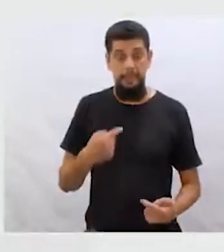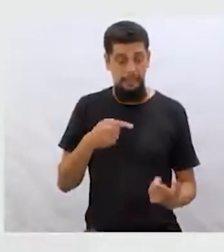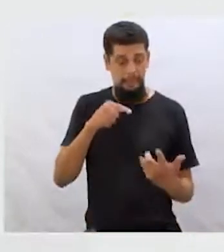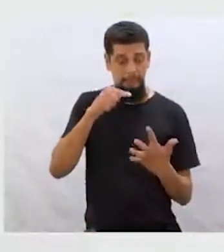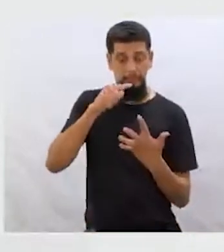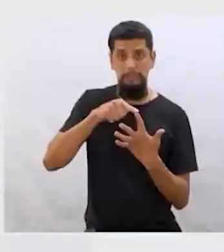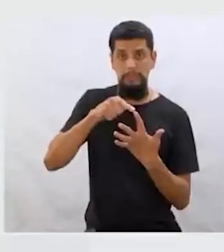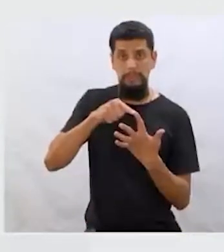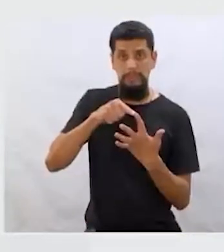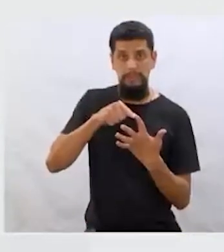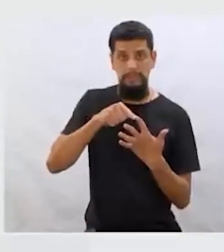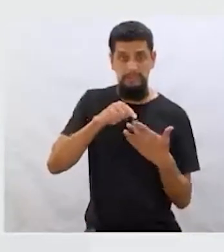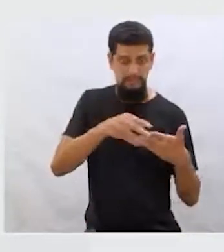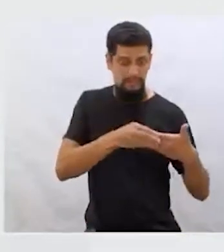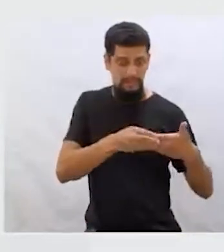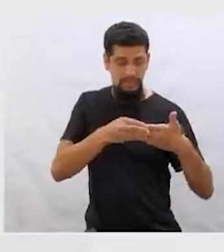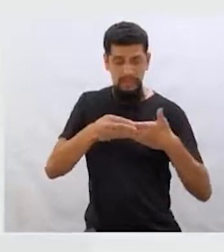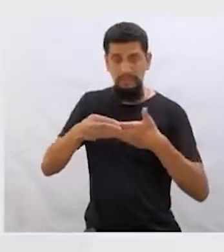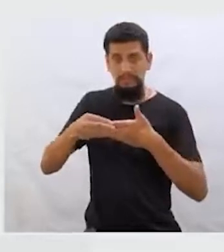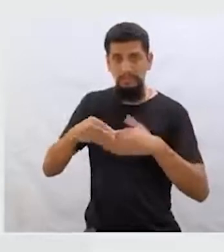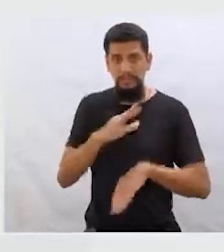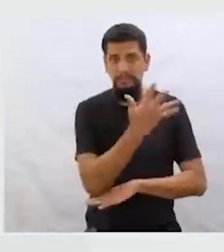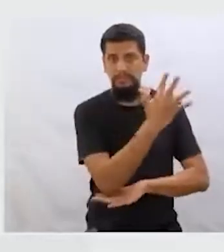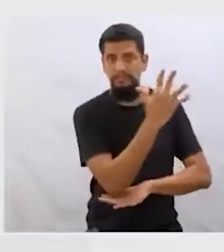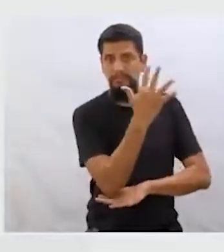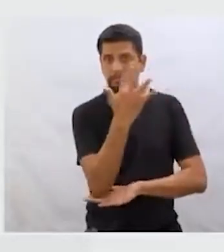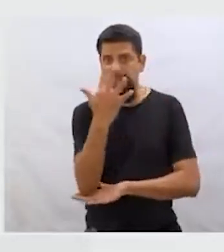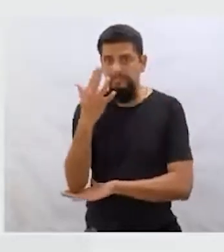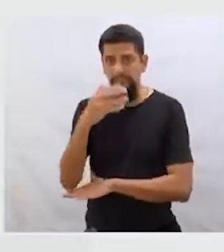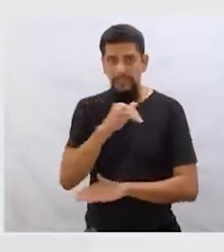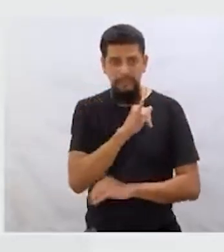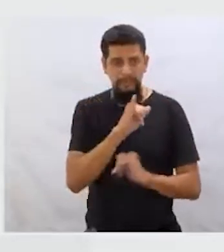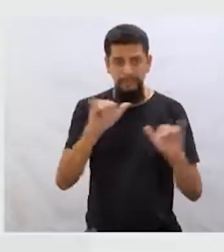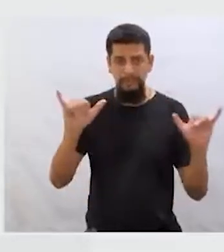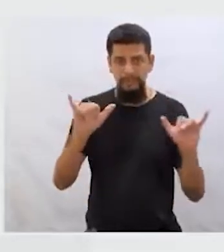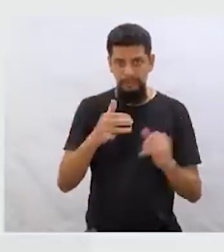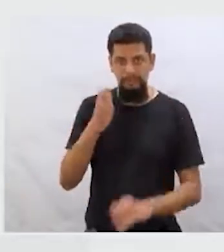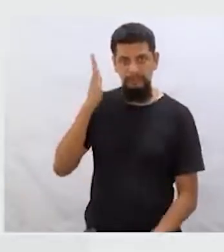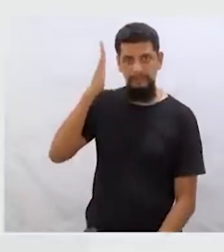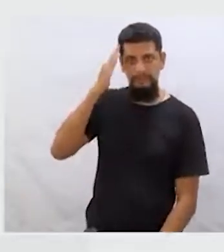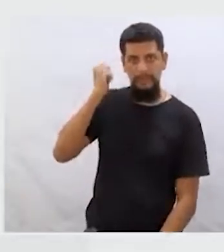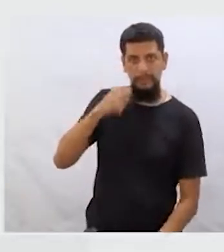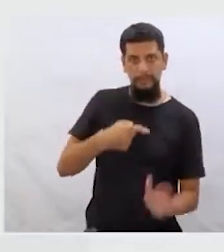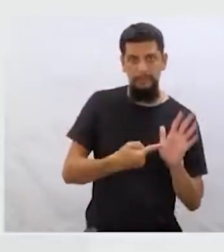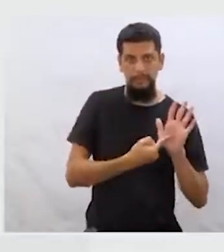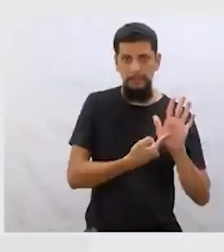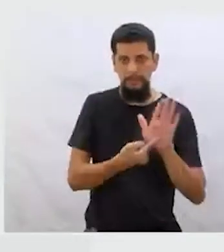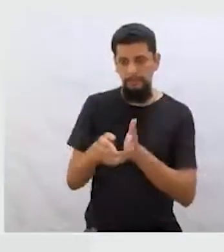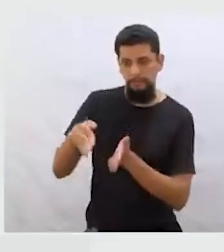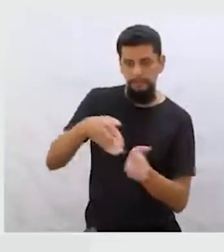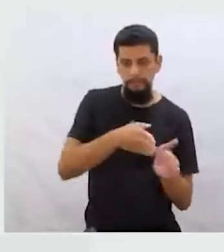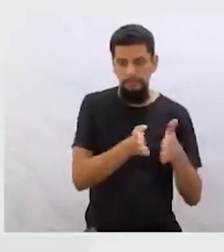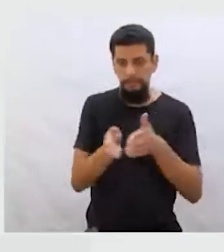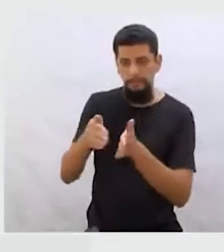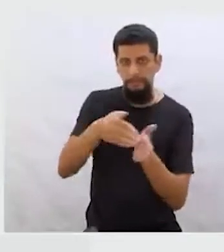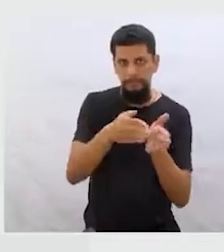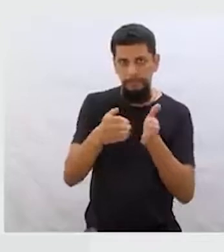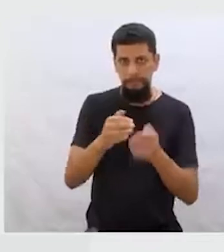Pois eu vou ser o guia da floresta, falou o indicador, que sabia mostrar os